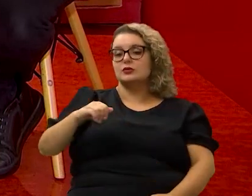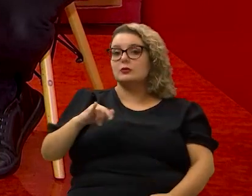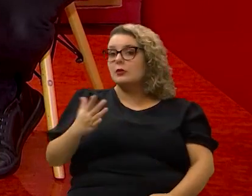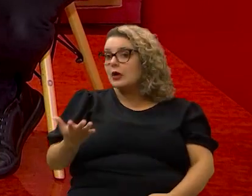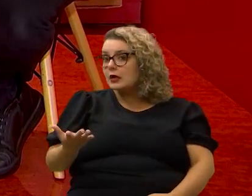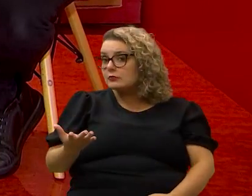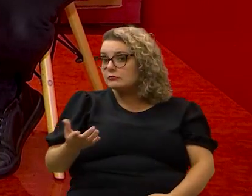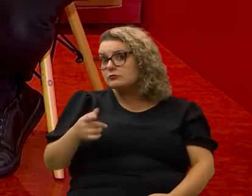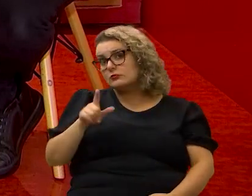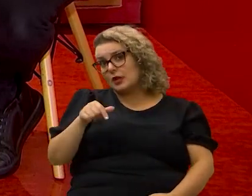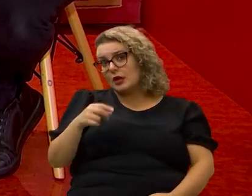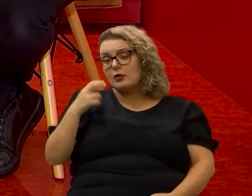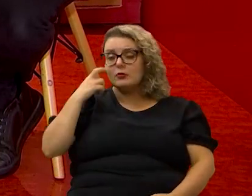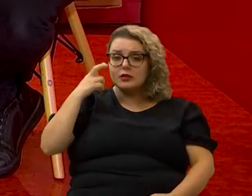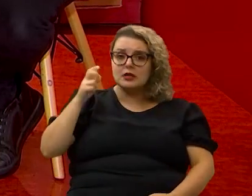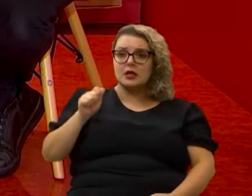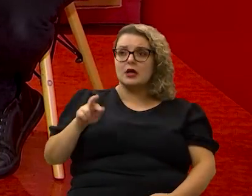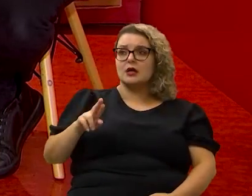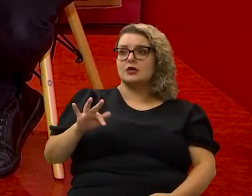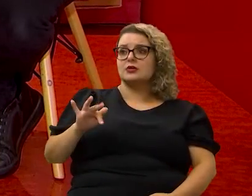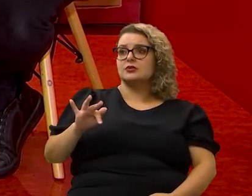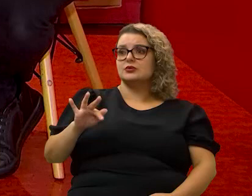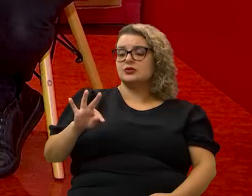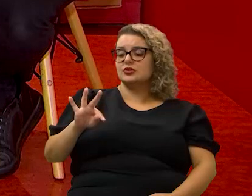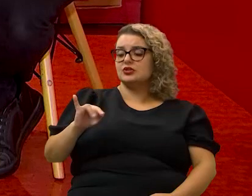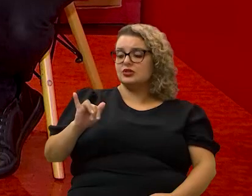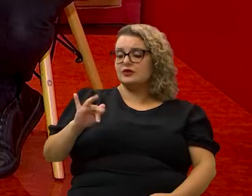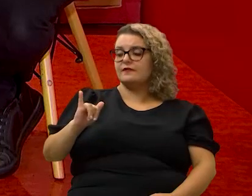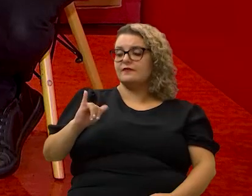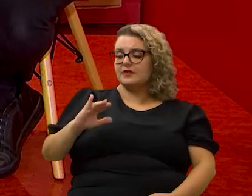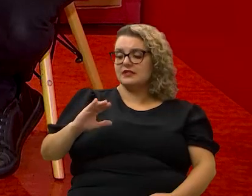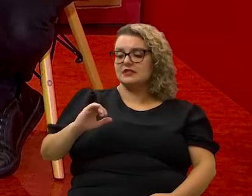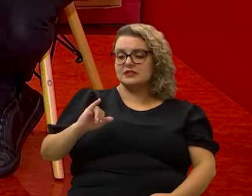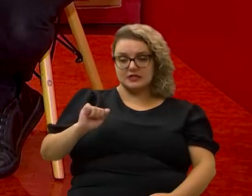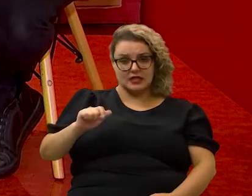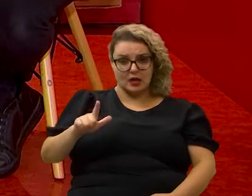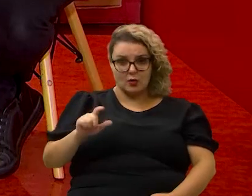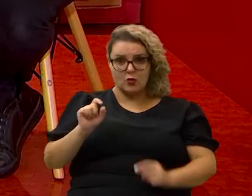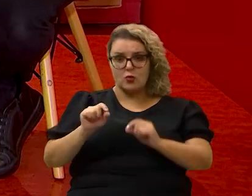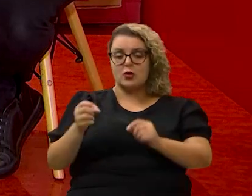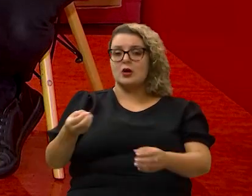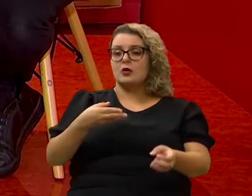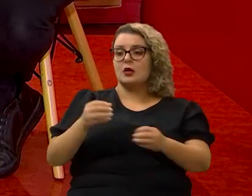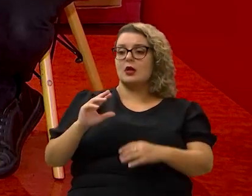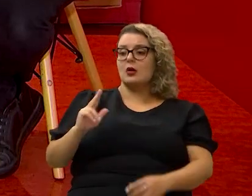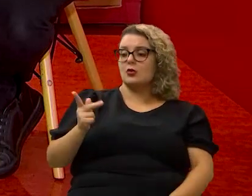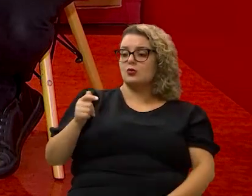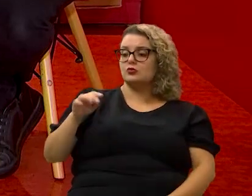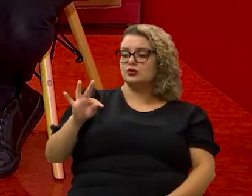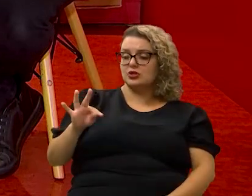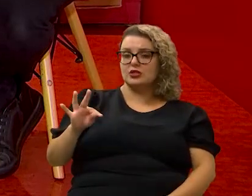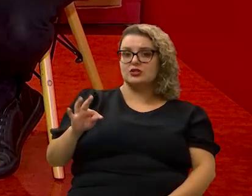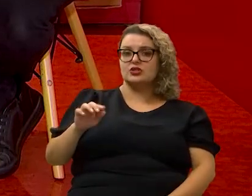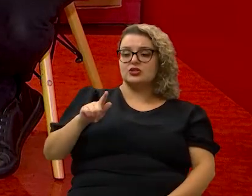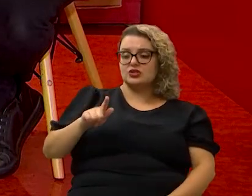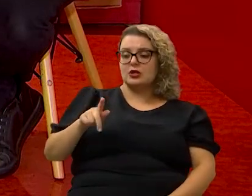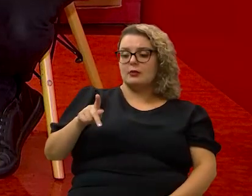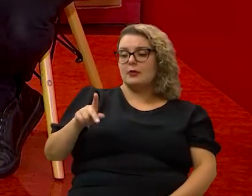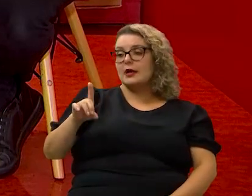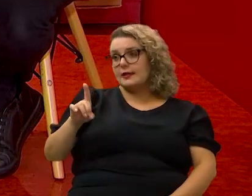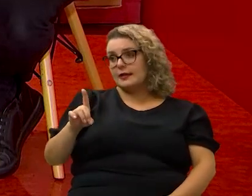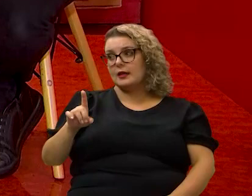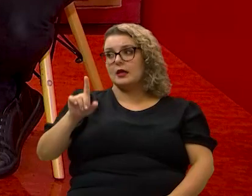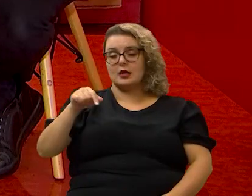antiga, não deixa de ser uma inteligência artificial. O que a gente tem de novidade é o ChatGPT, que é